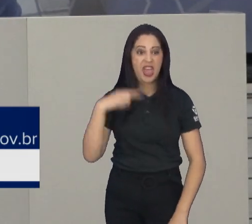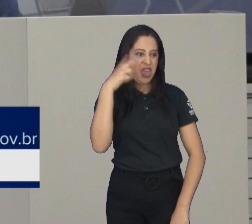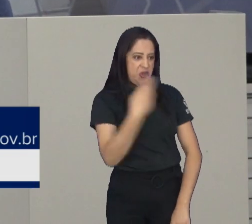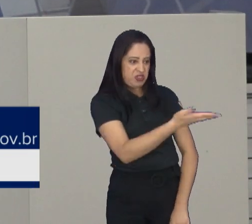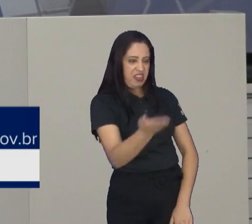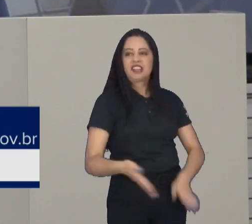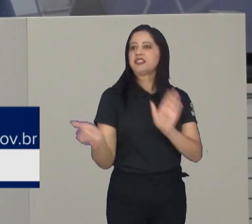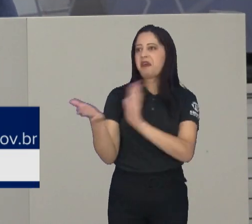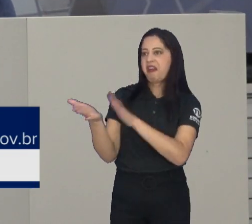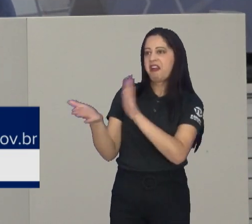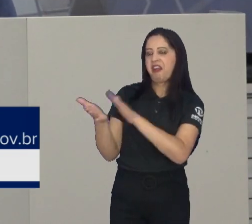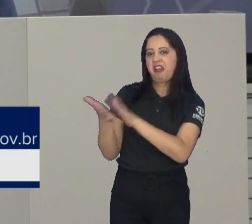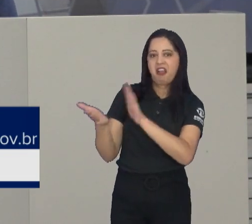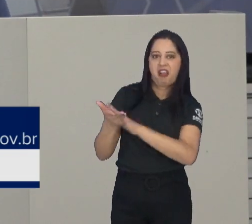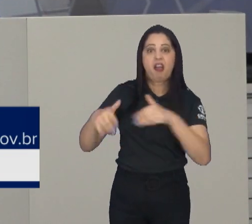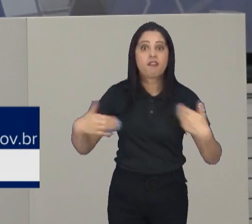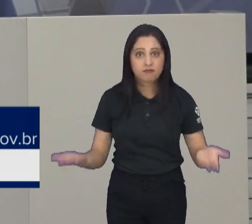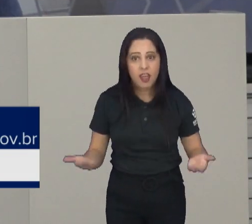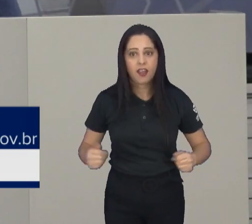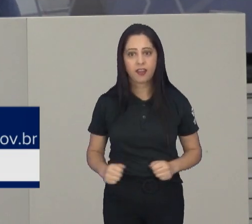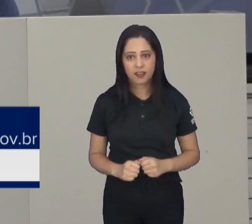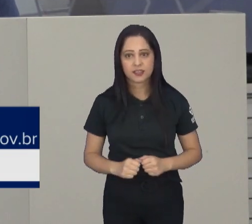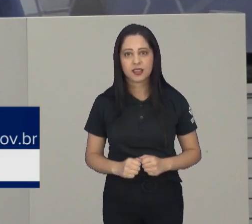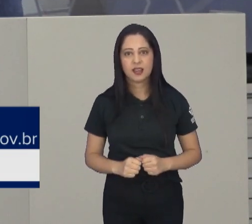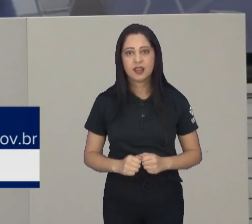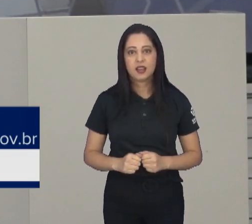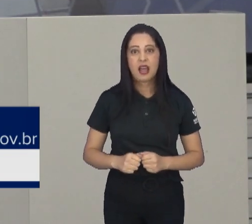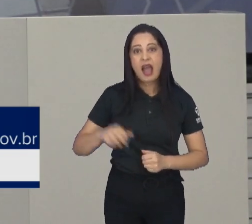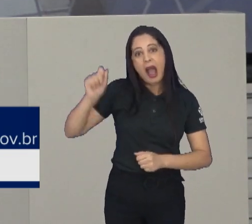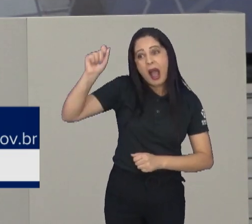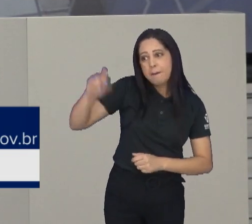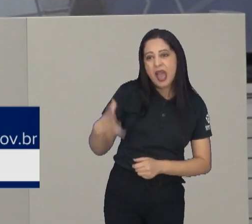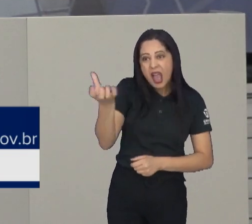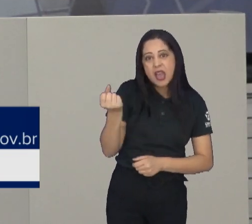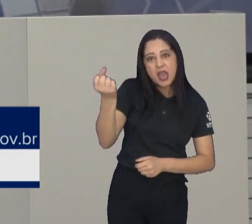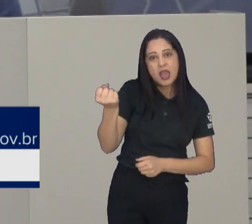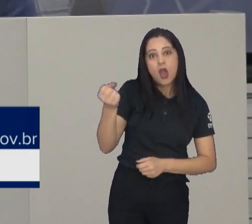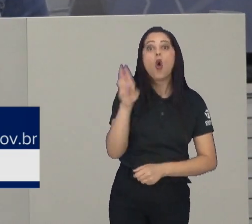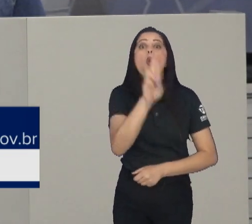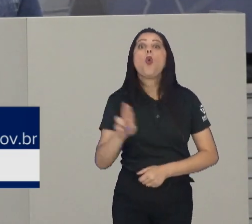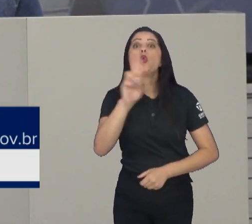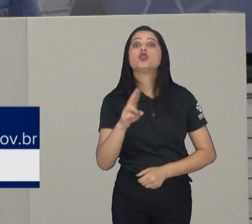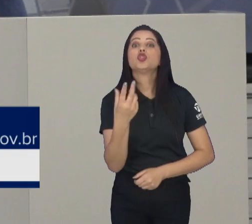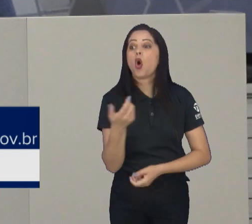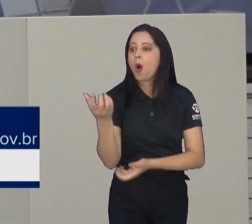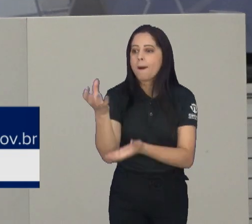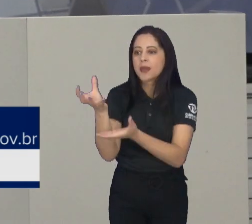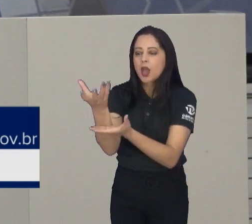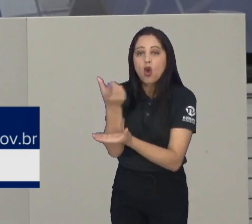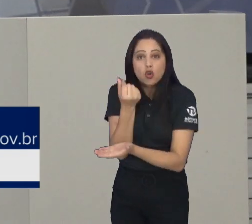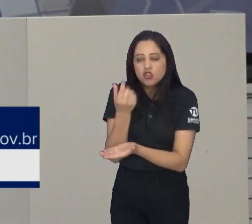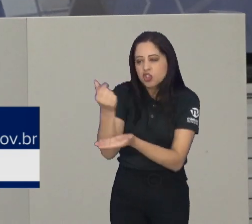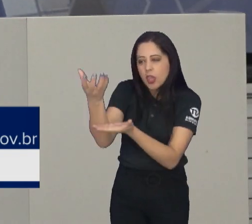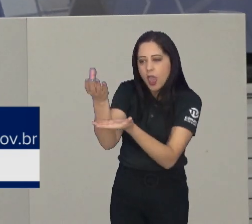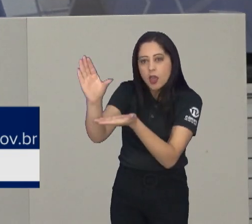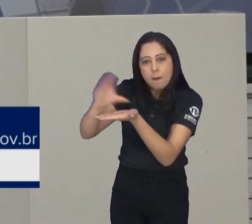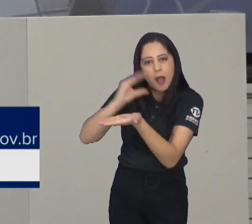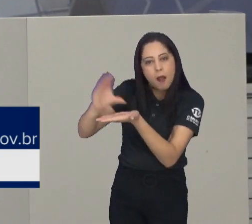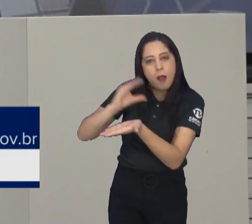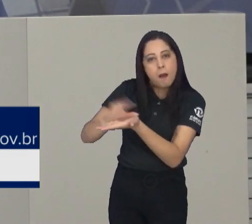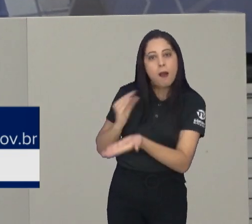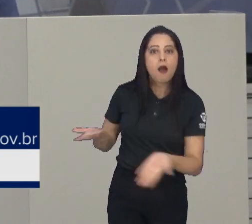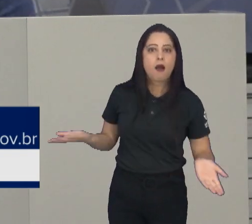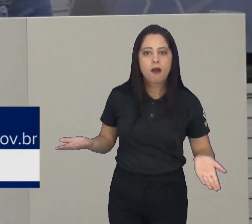vereadores mexeram no Probezem, mexeram na pensão, usou o dinheiro do instituto, não pagou o instituto, mexeu na licença